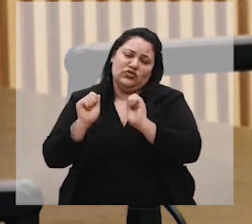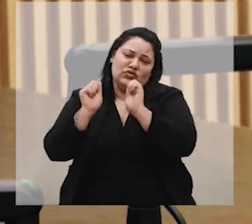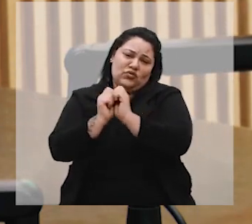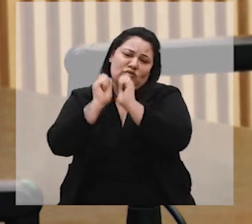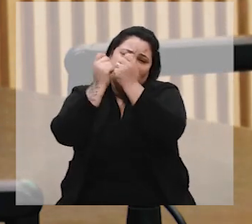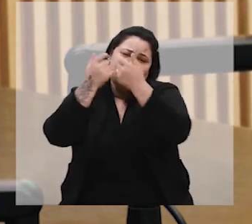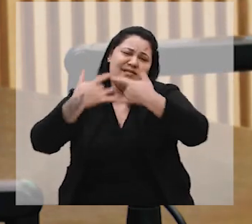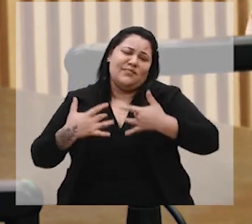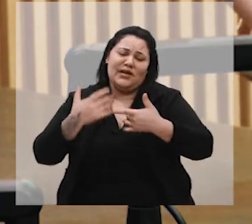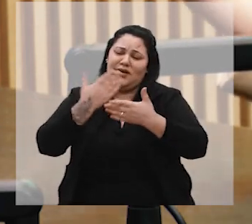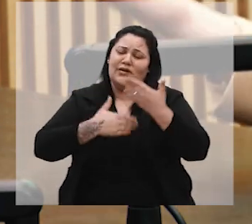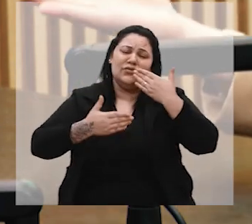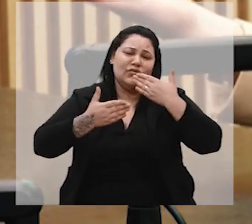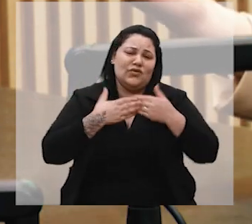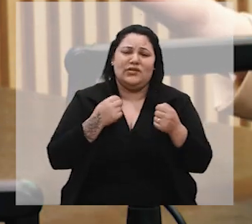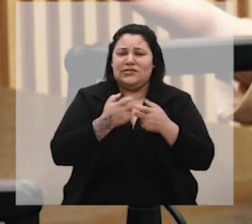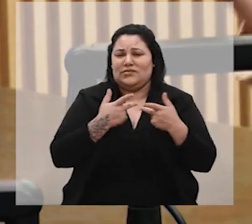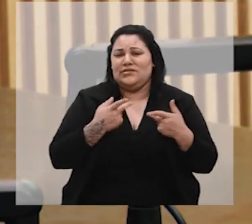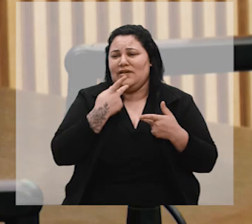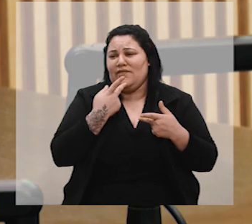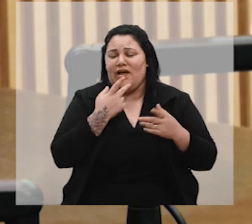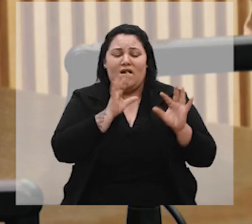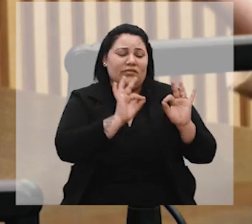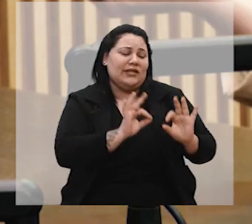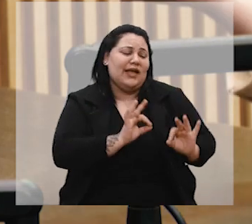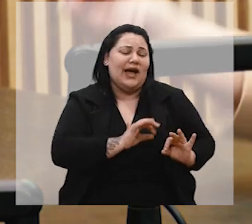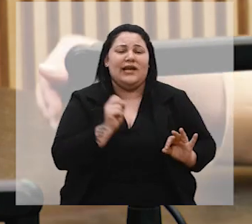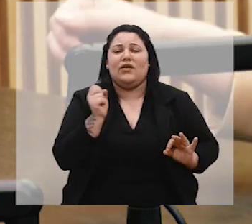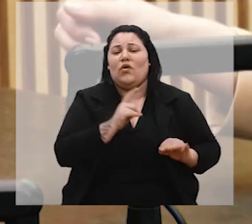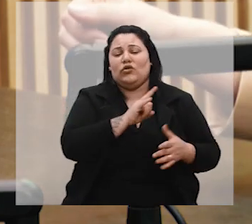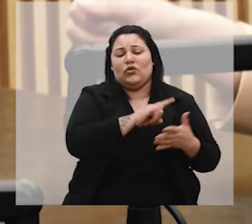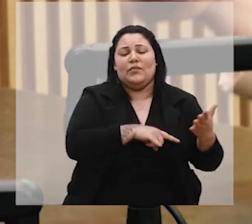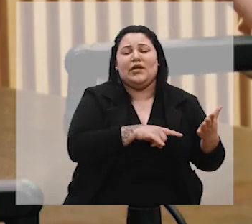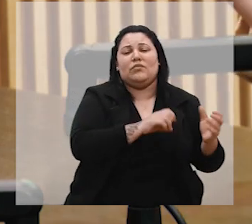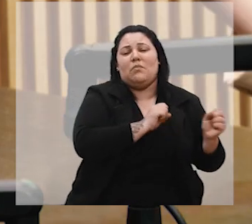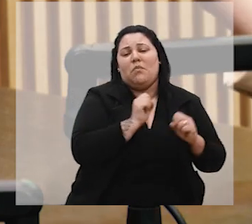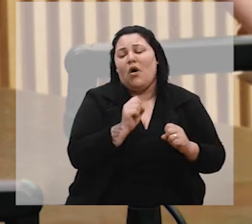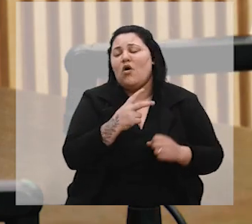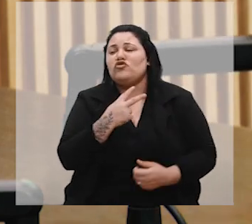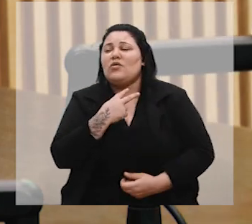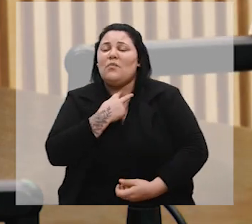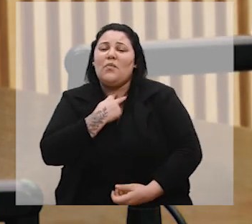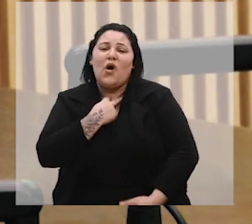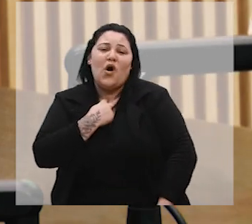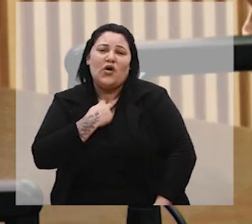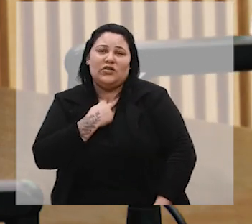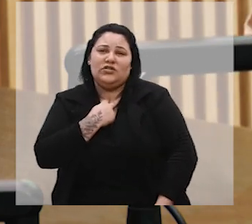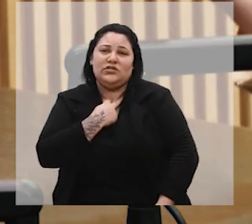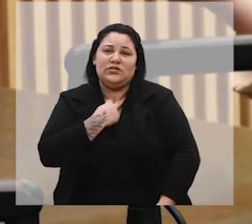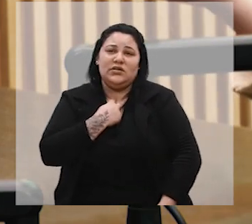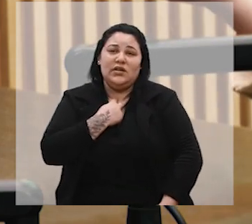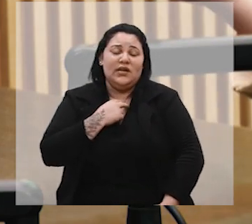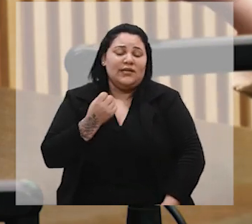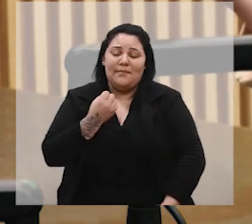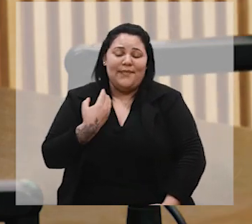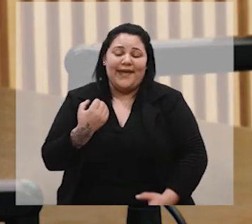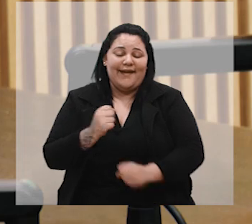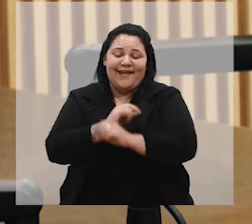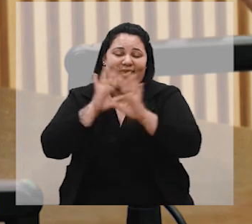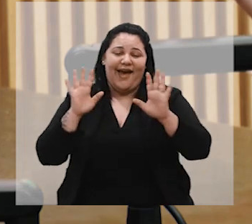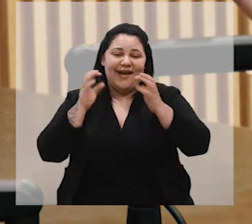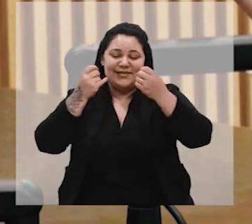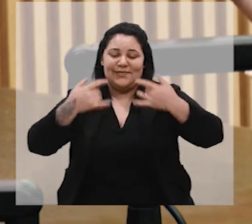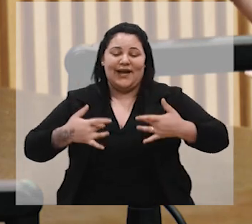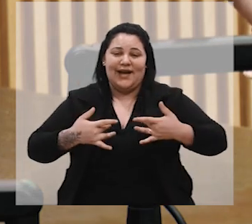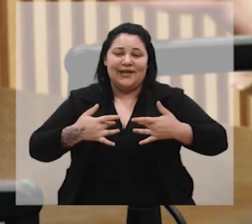compilados, informando realmente tudo aquilo que a gente falou hoje, né? Quais são os documentos, o que pode, o que não pode, tá tudo ali muito bem sintetizado, né? Com